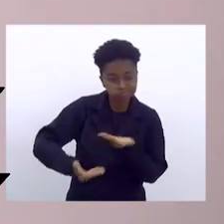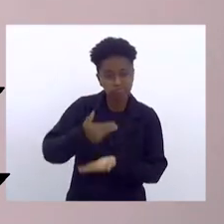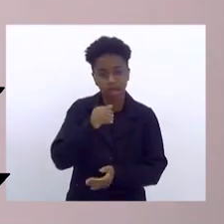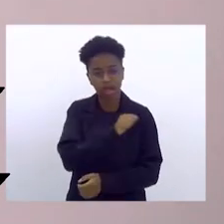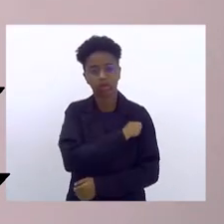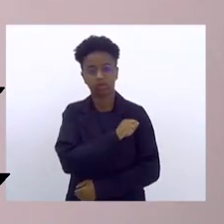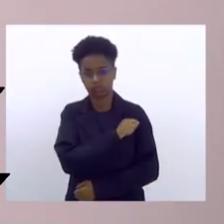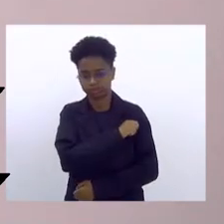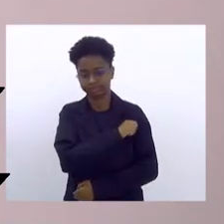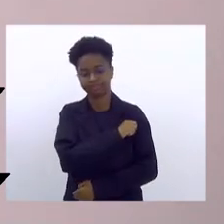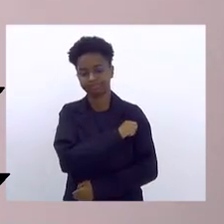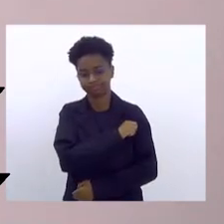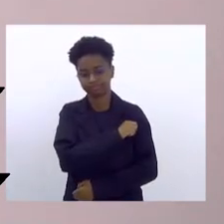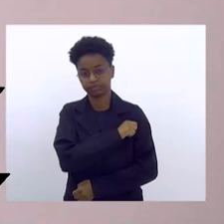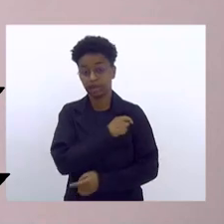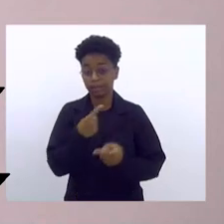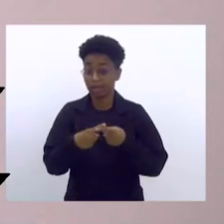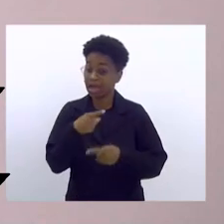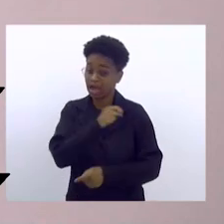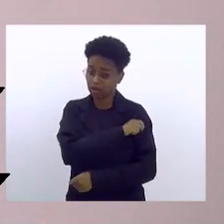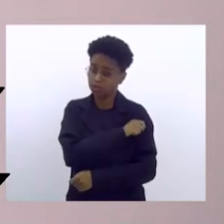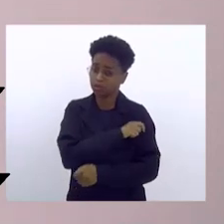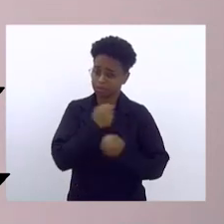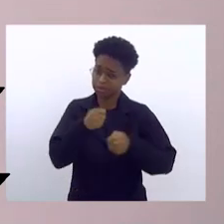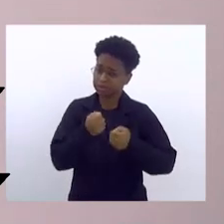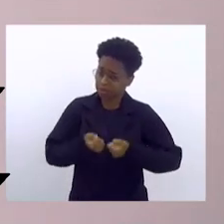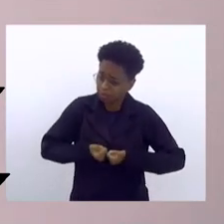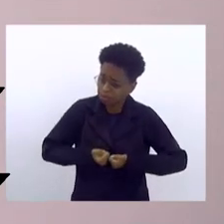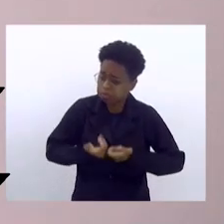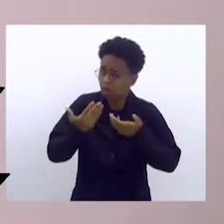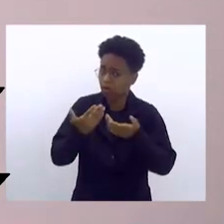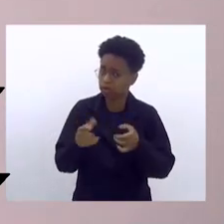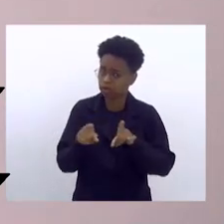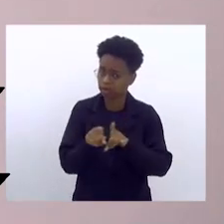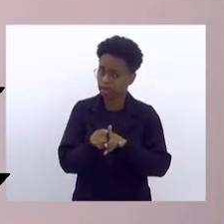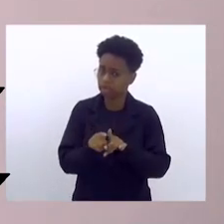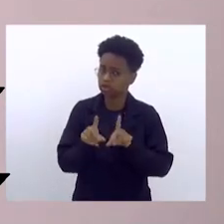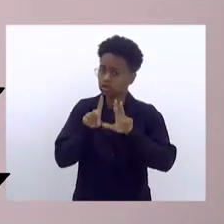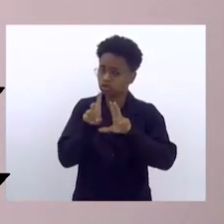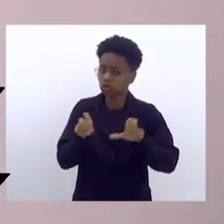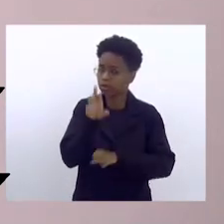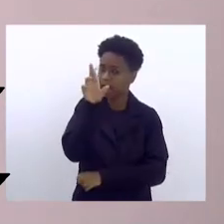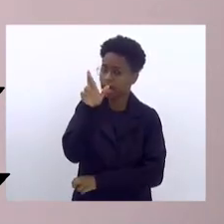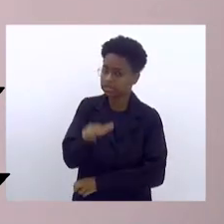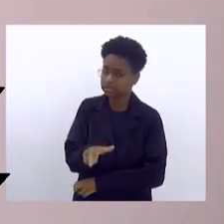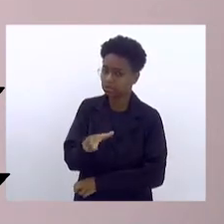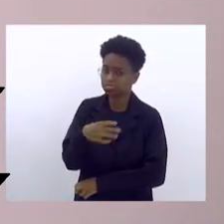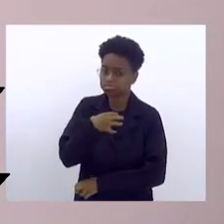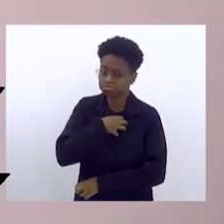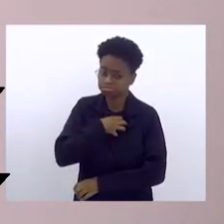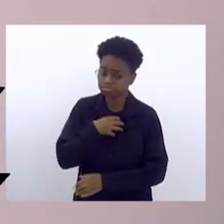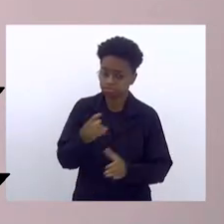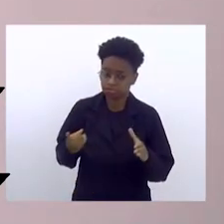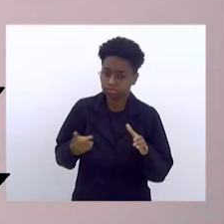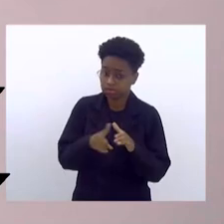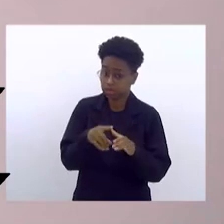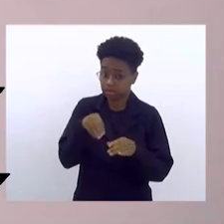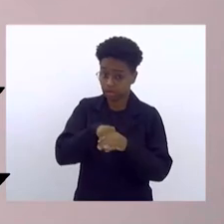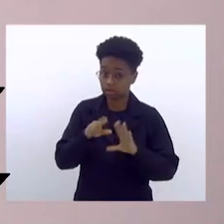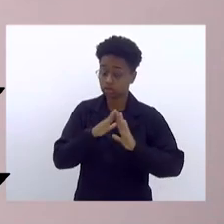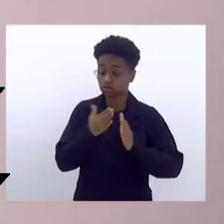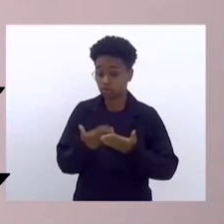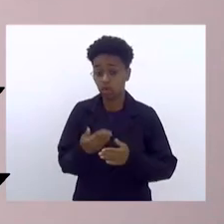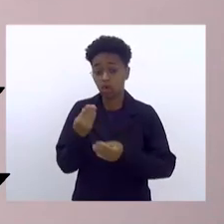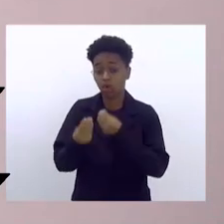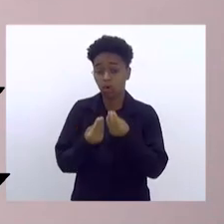os estudantes também tem muito a dizer sobre as razões de estar na escola como a escola